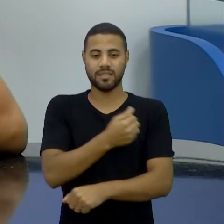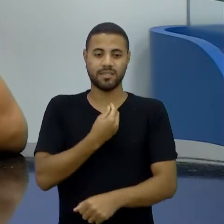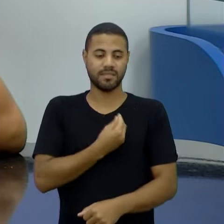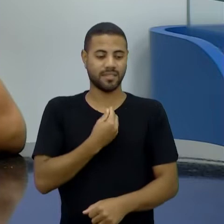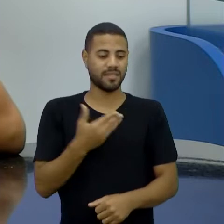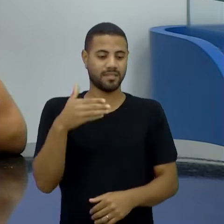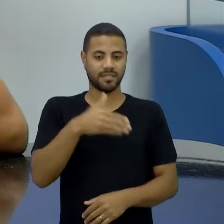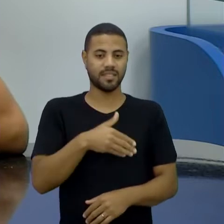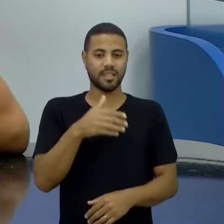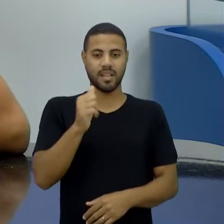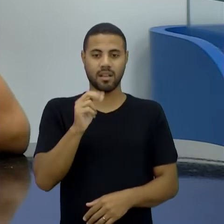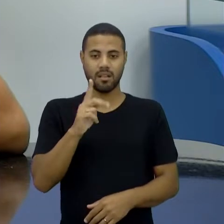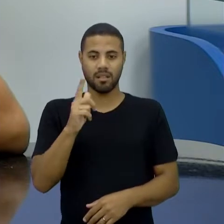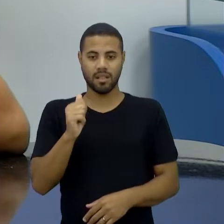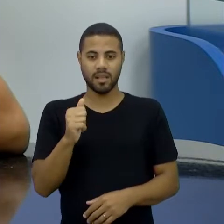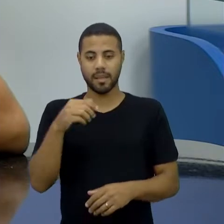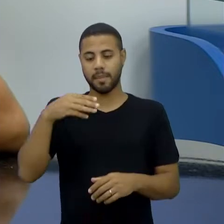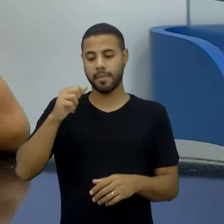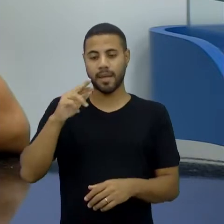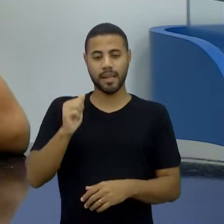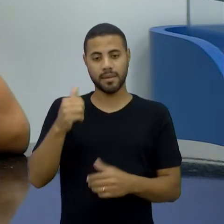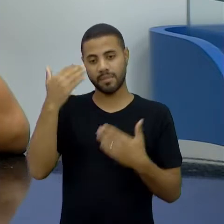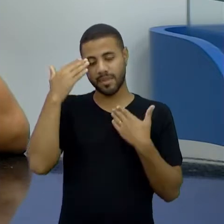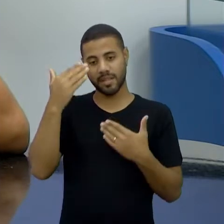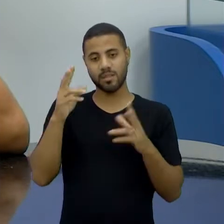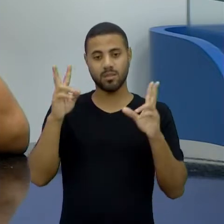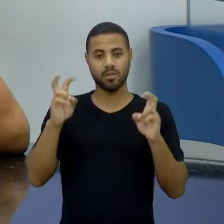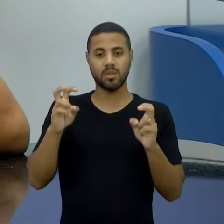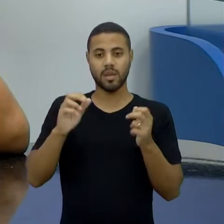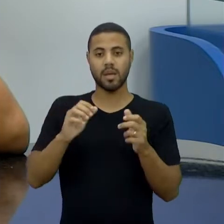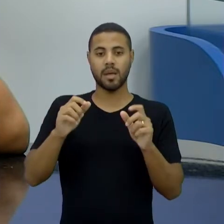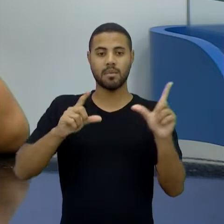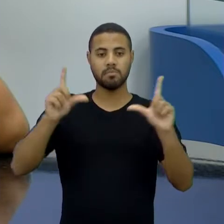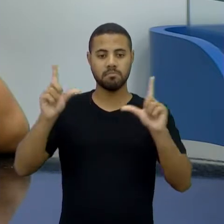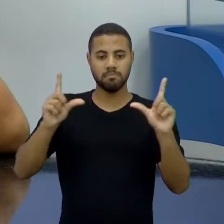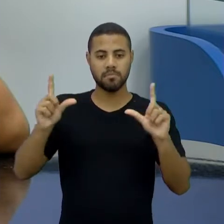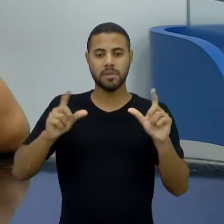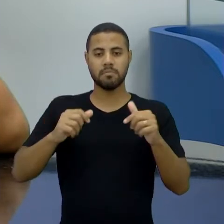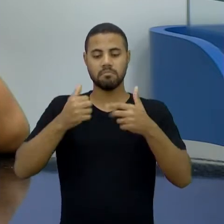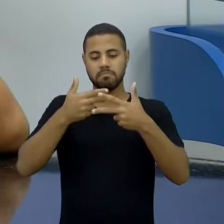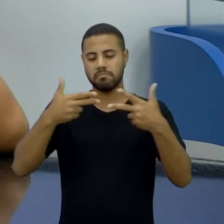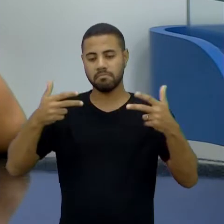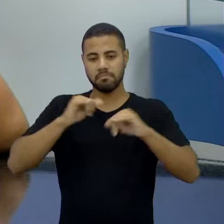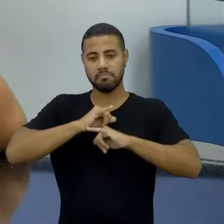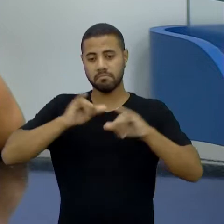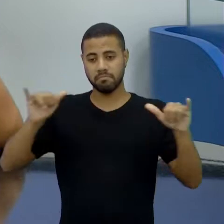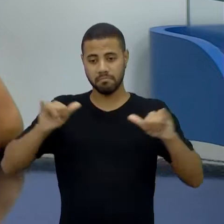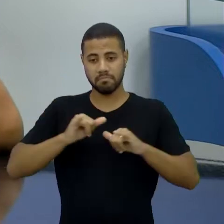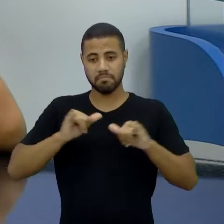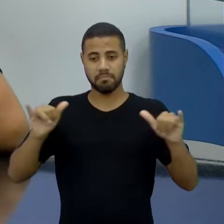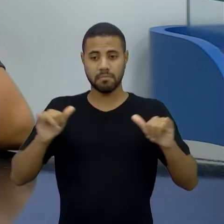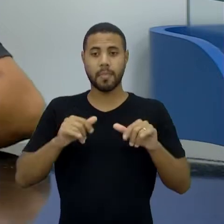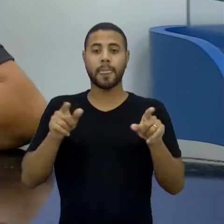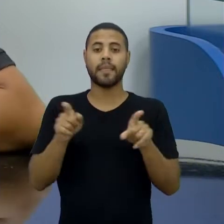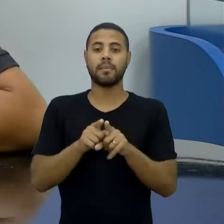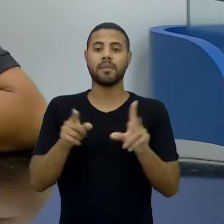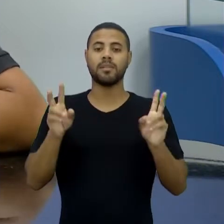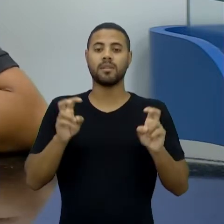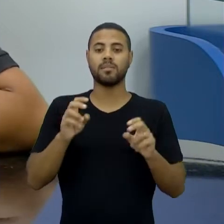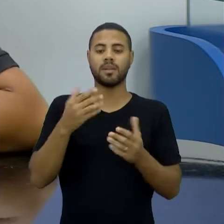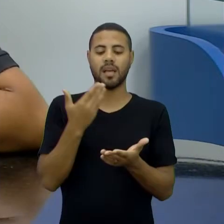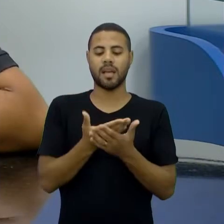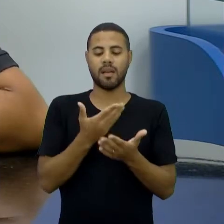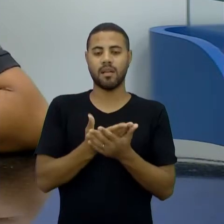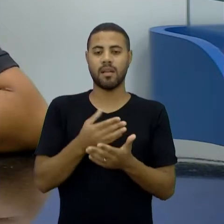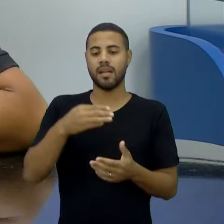Mara. E esse aprofundamento é uma delícia, né? Falar sobre a questão da mídia. E para mim, particularmente, falar das aulas da Mara